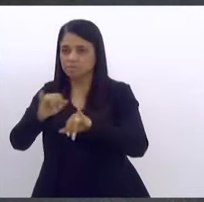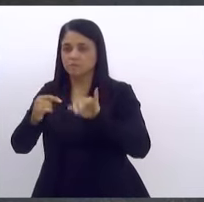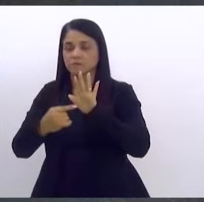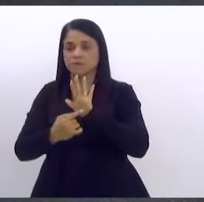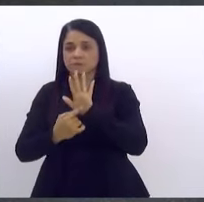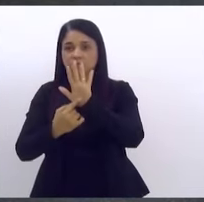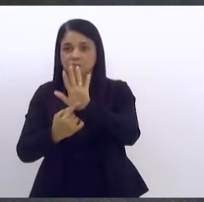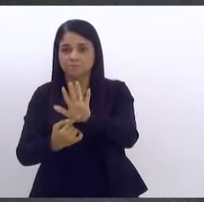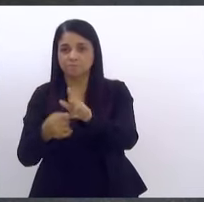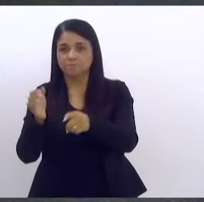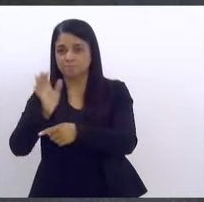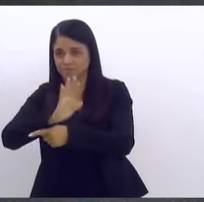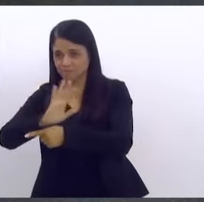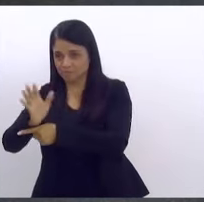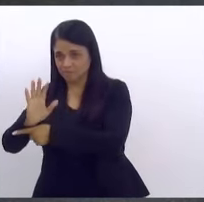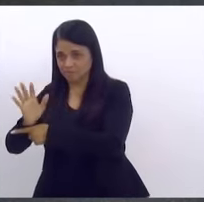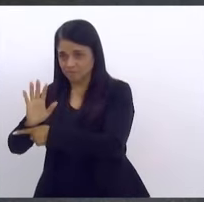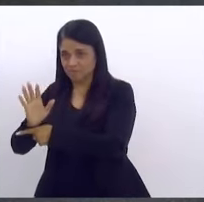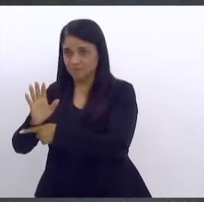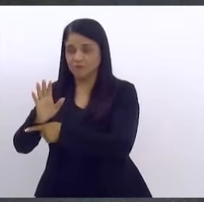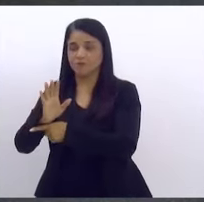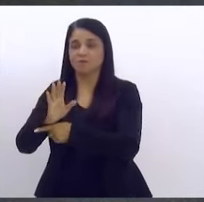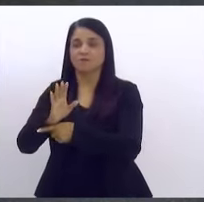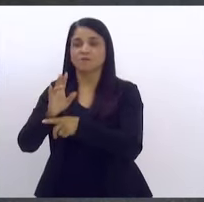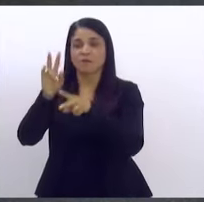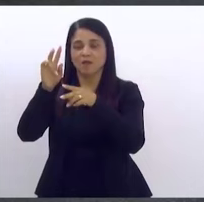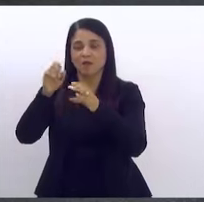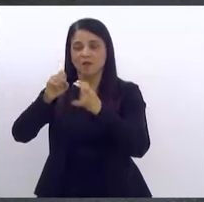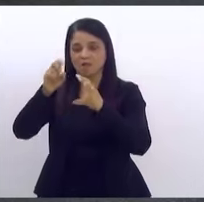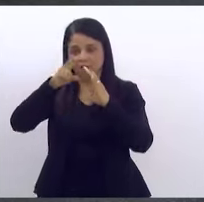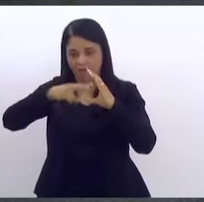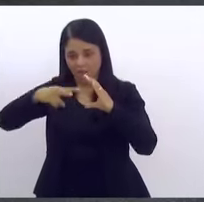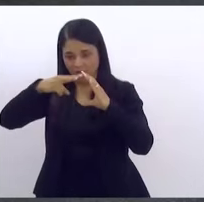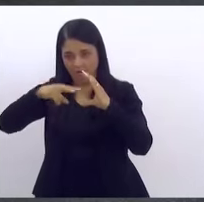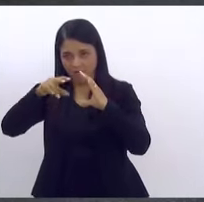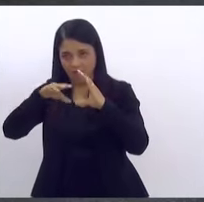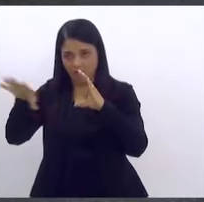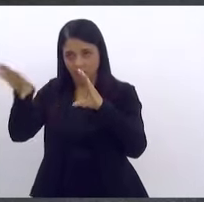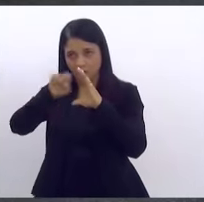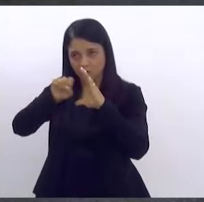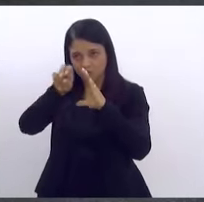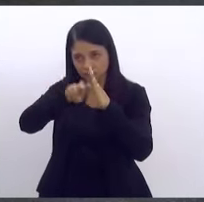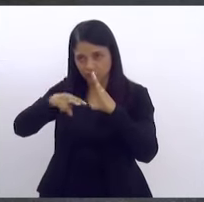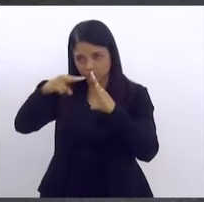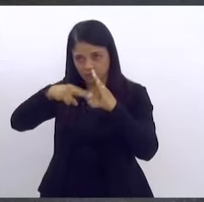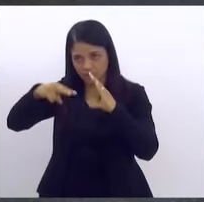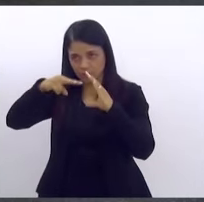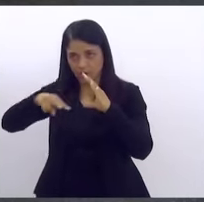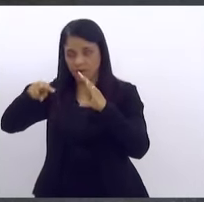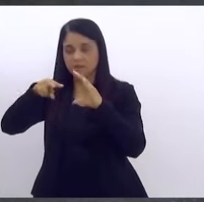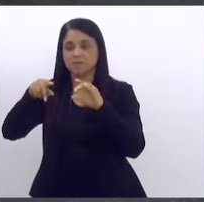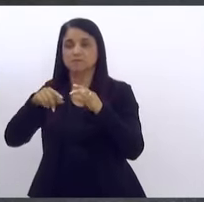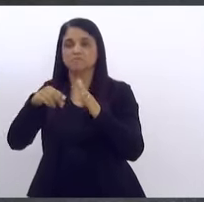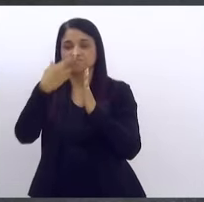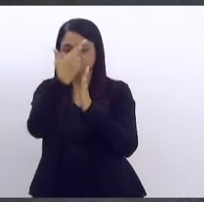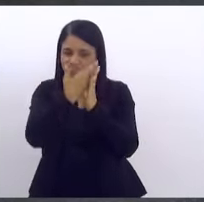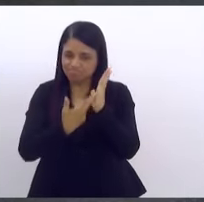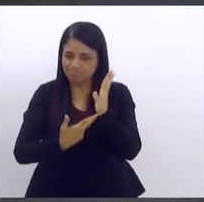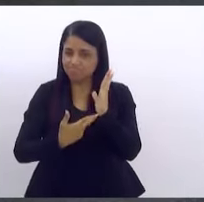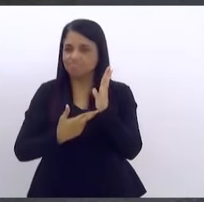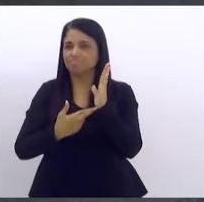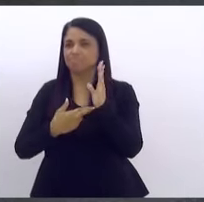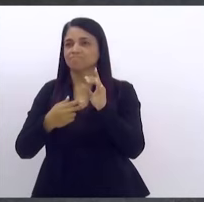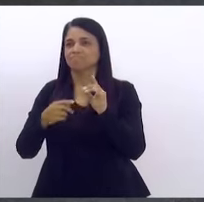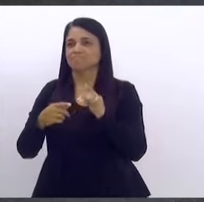exibição de obras audiovisuais protagonizadas, produzidas, orientadas, roteirizadas